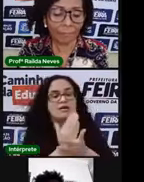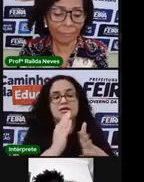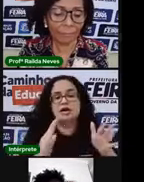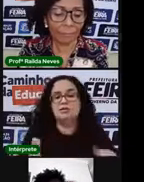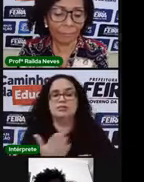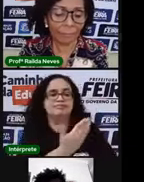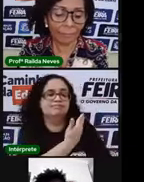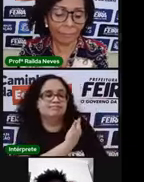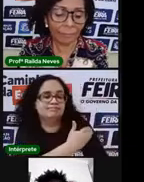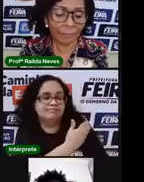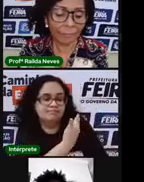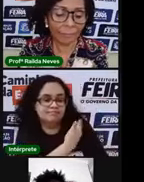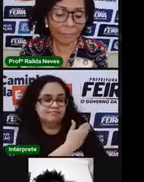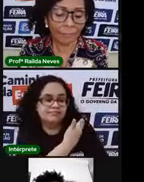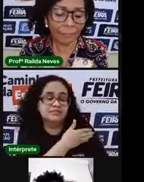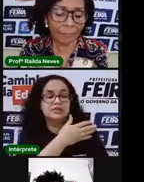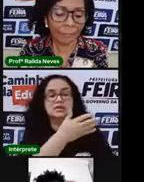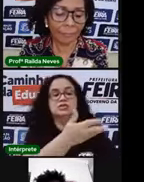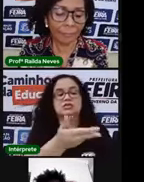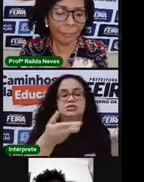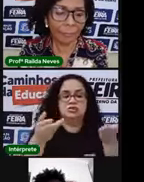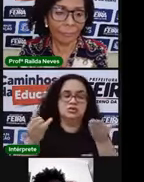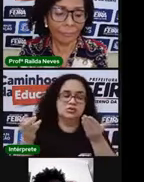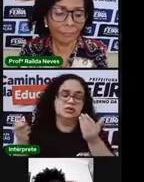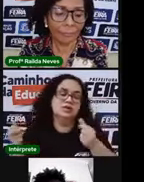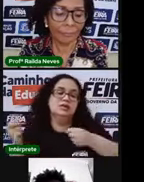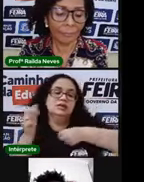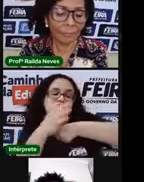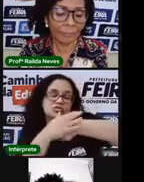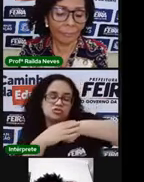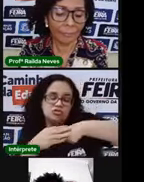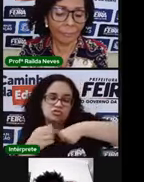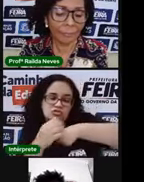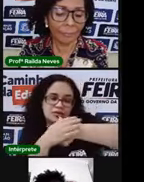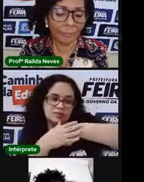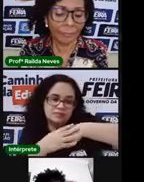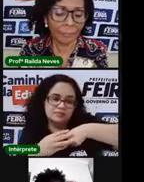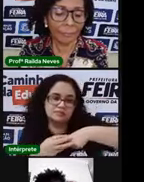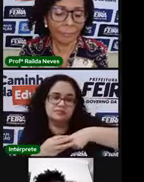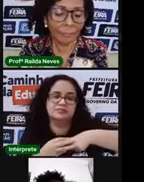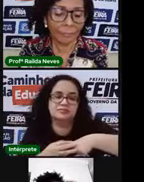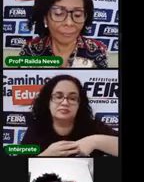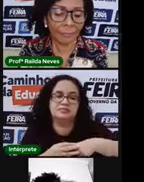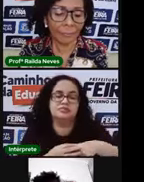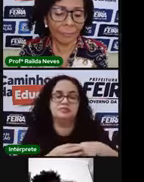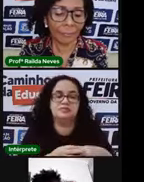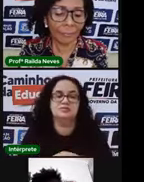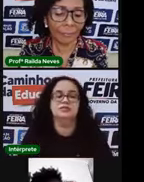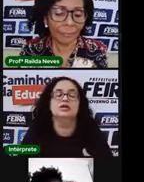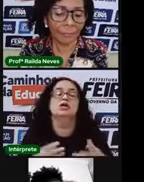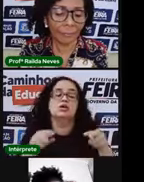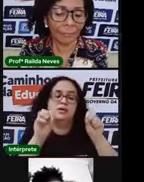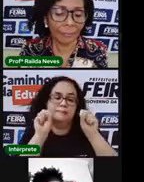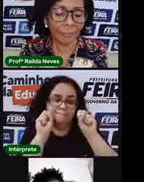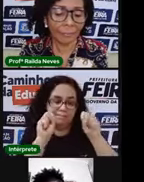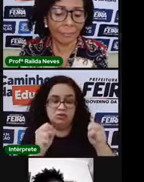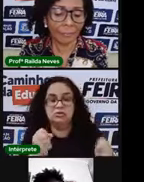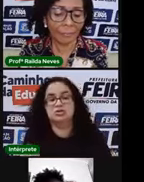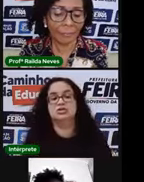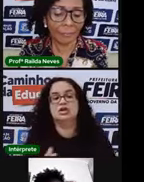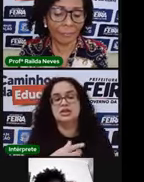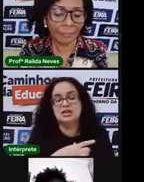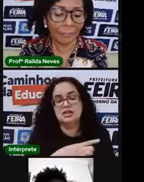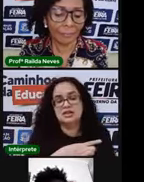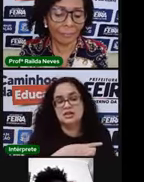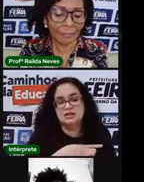Um abraço assim, de aceitação, cheio de ternura, de afeto, rompe, não é? Ou pode criar ferramentas